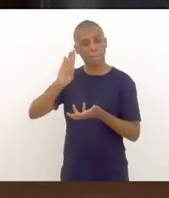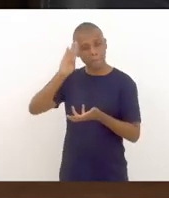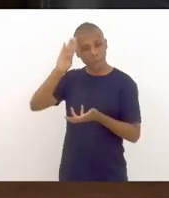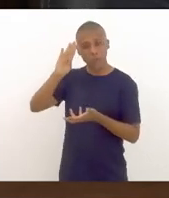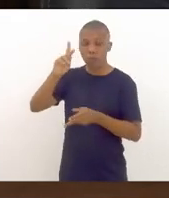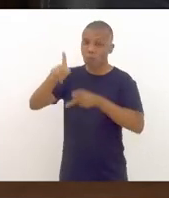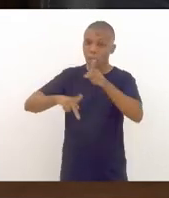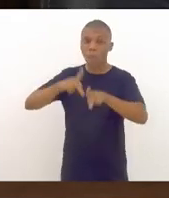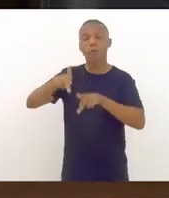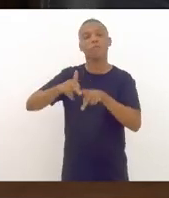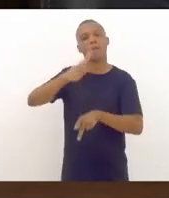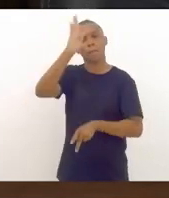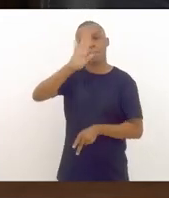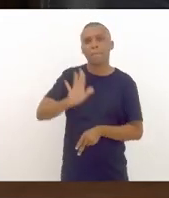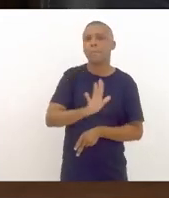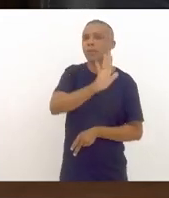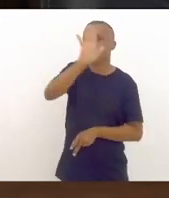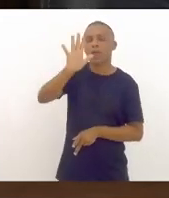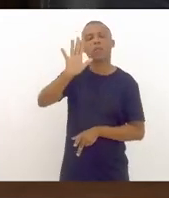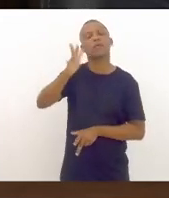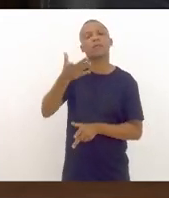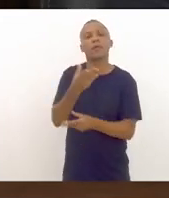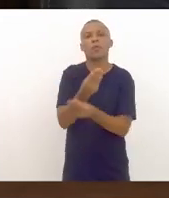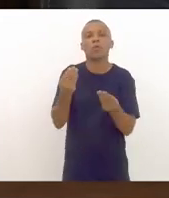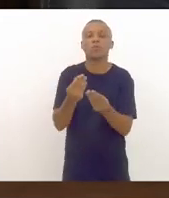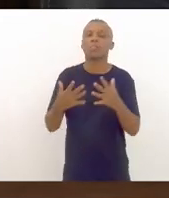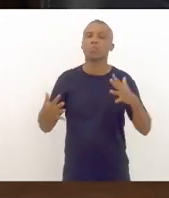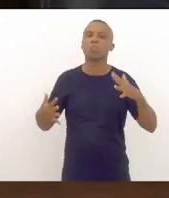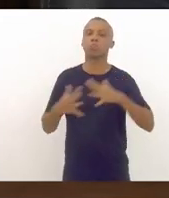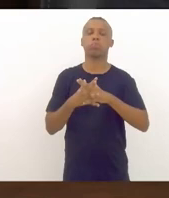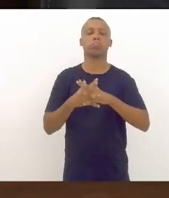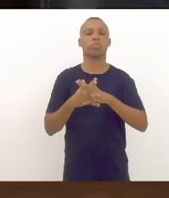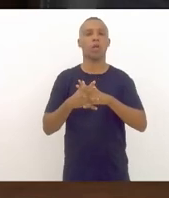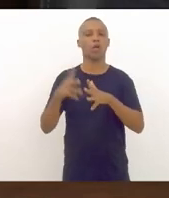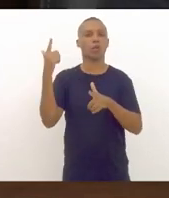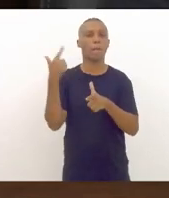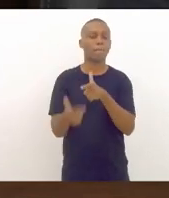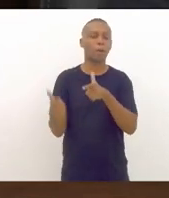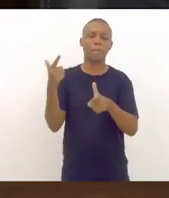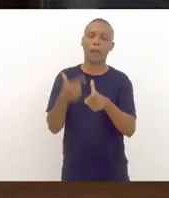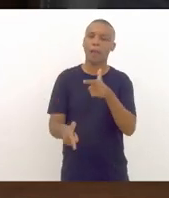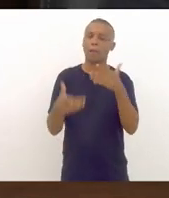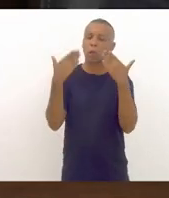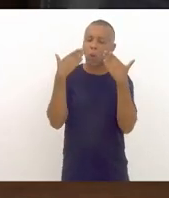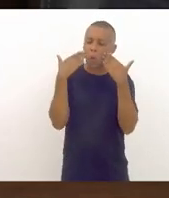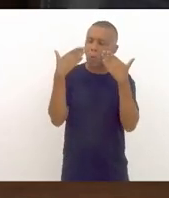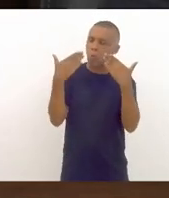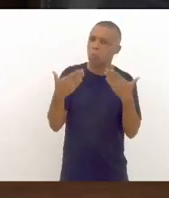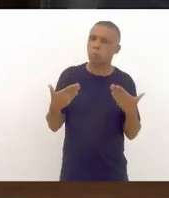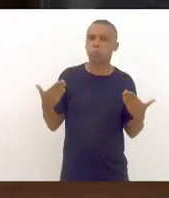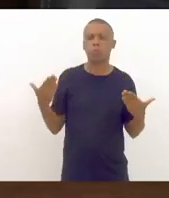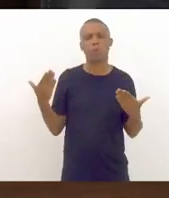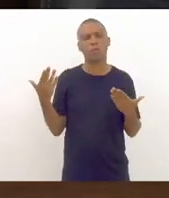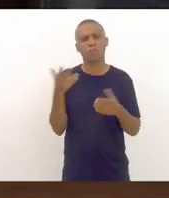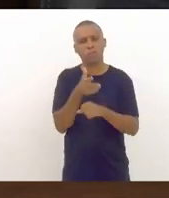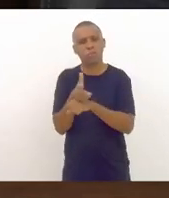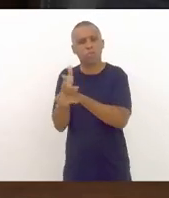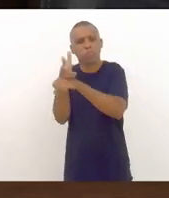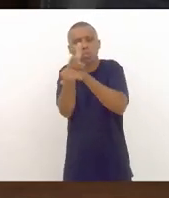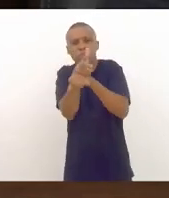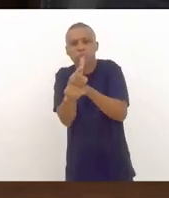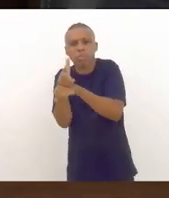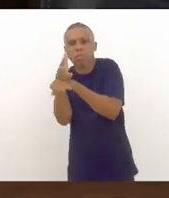brasileiro, que tem muitas vezes os seus problemas esviscerados por uma mídia que muitas